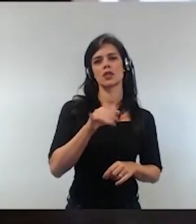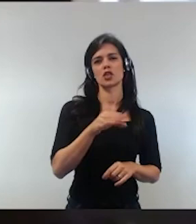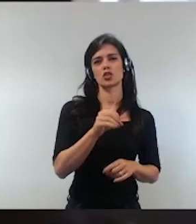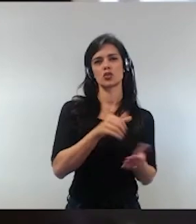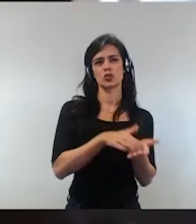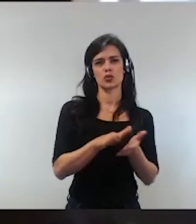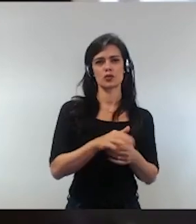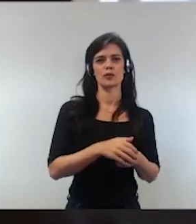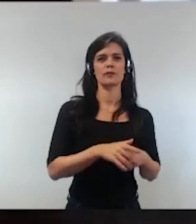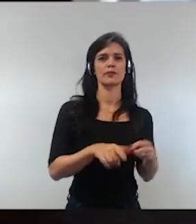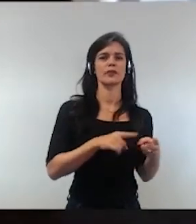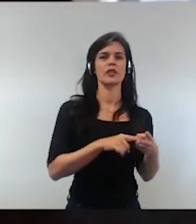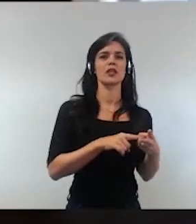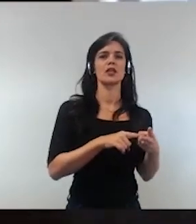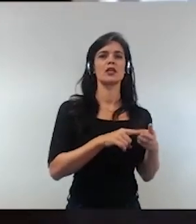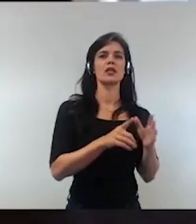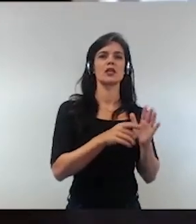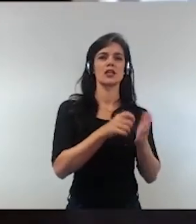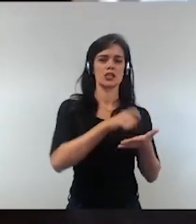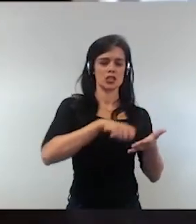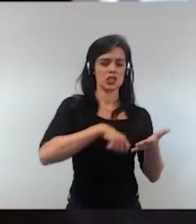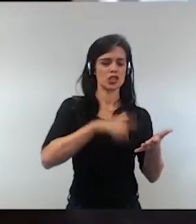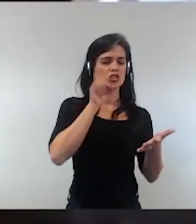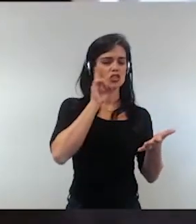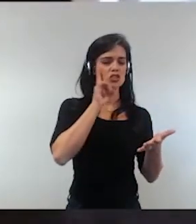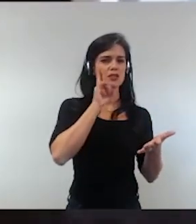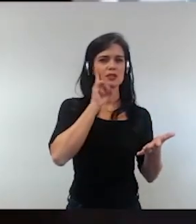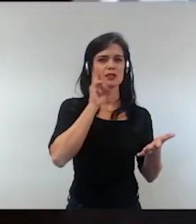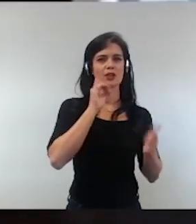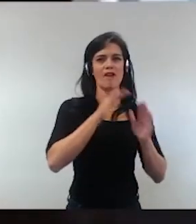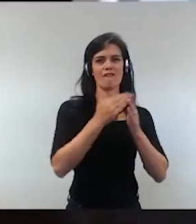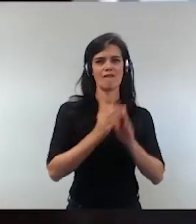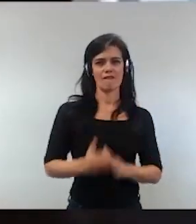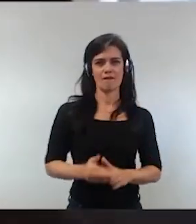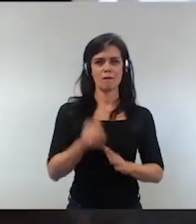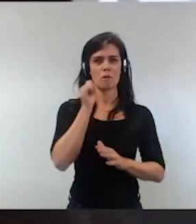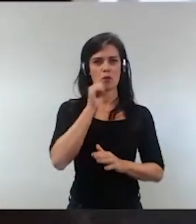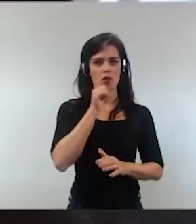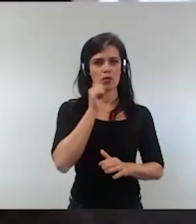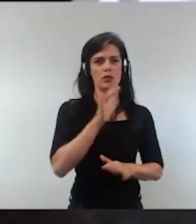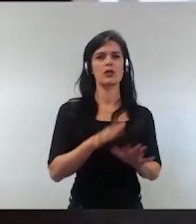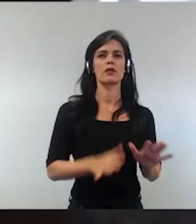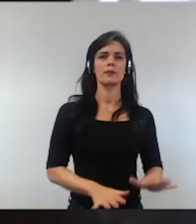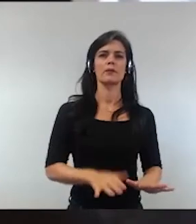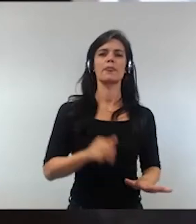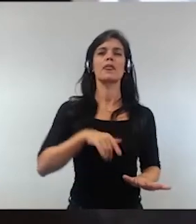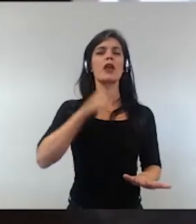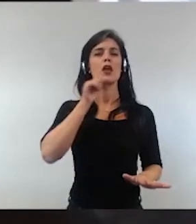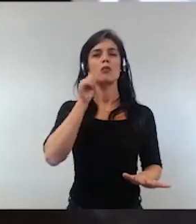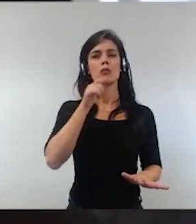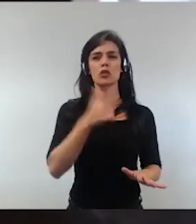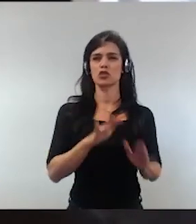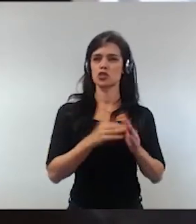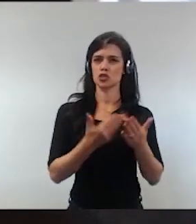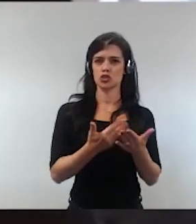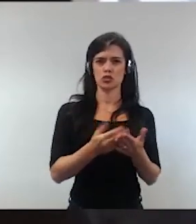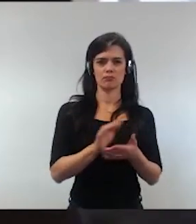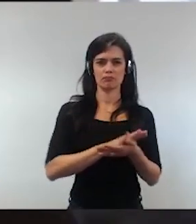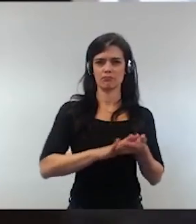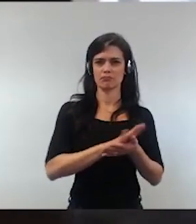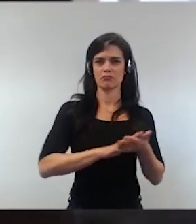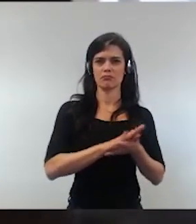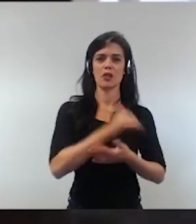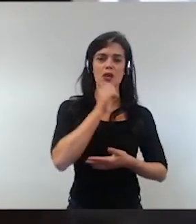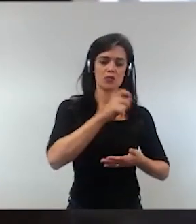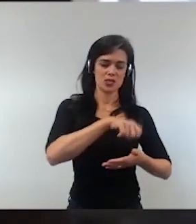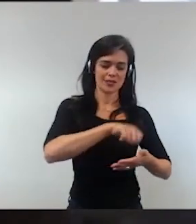O Diário de uma Favelada. Também era uma mulher que nasceu numa favela, sem formação escolar, e ela escreveu, e